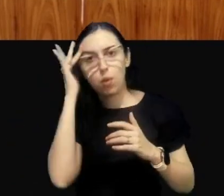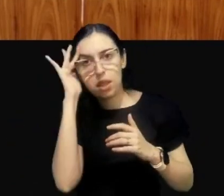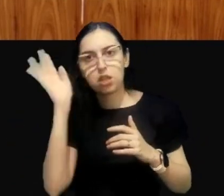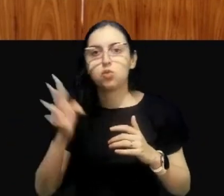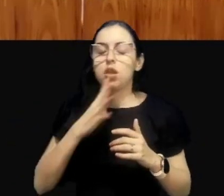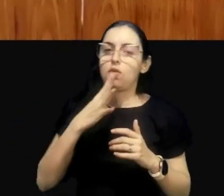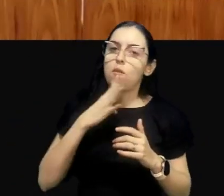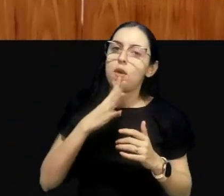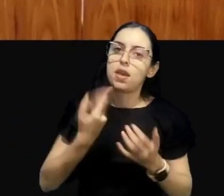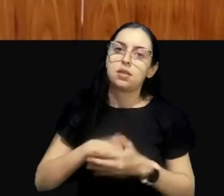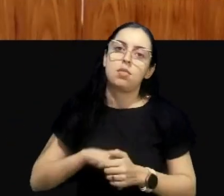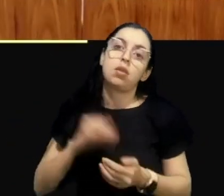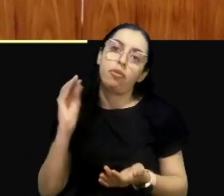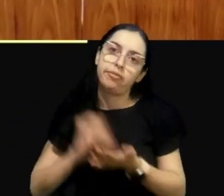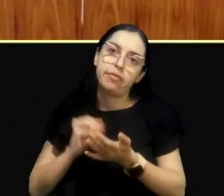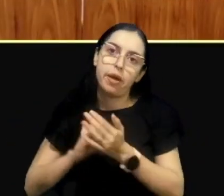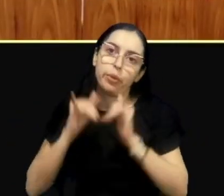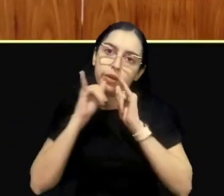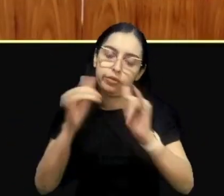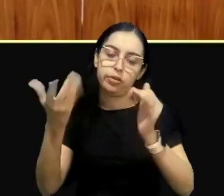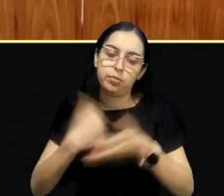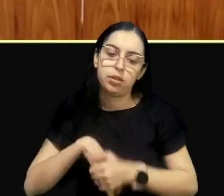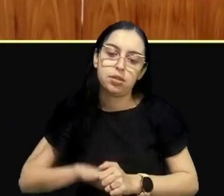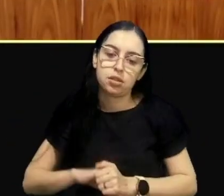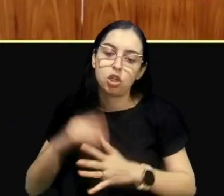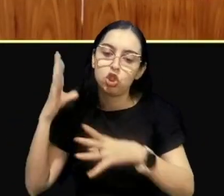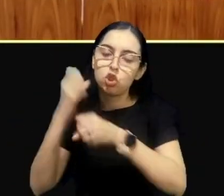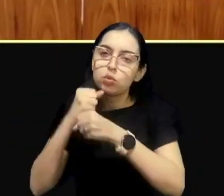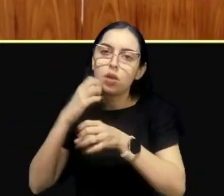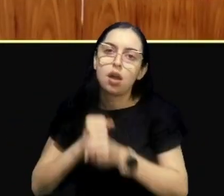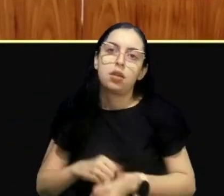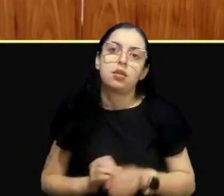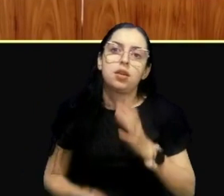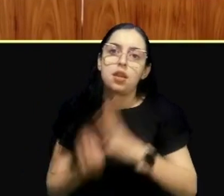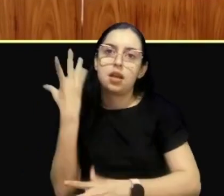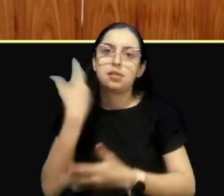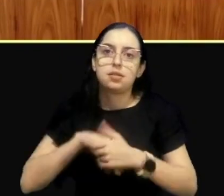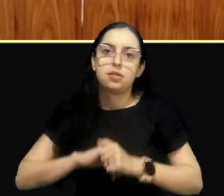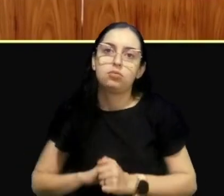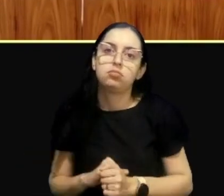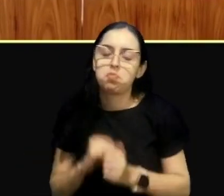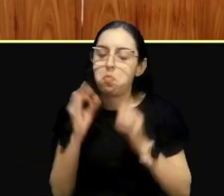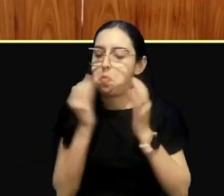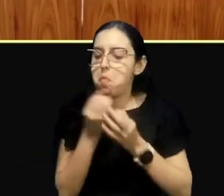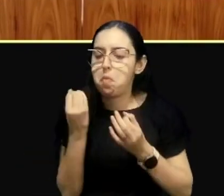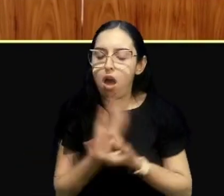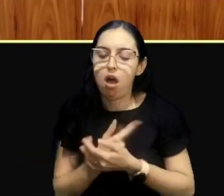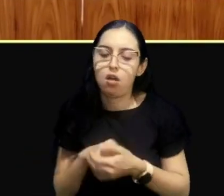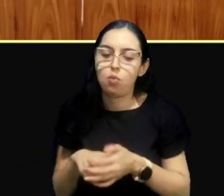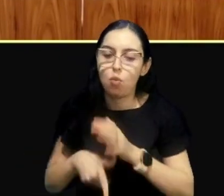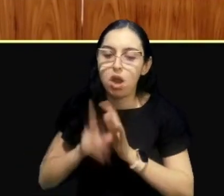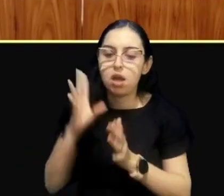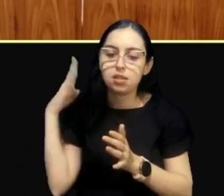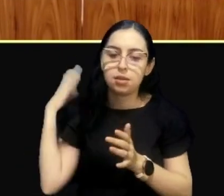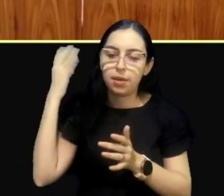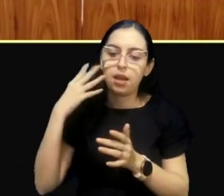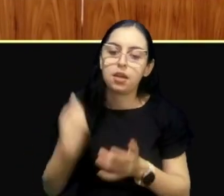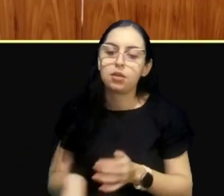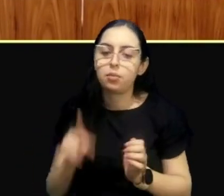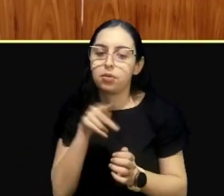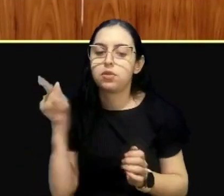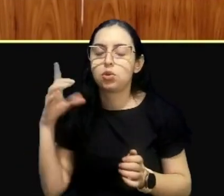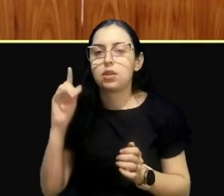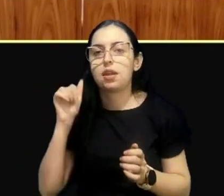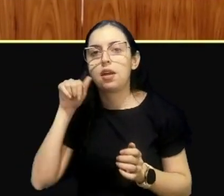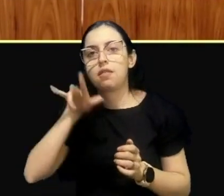ambientais, né? Falta muita informação. Na A gente produção tem de que... dados, né? A doutora A Raicler colocou gente... muito bem no painel anterior, não é, professor